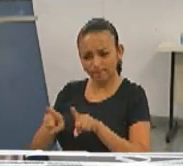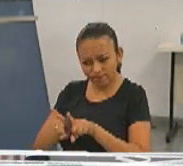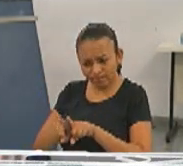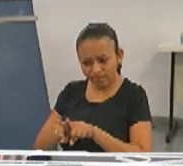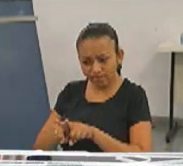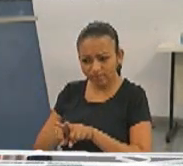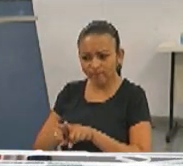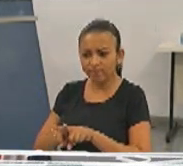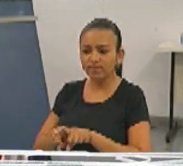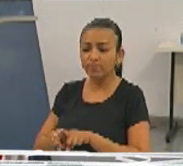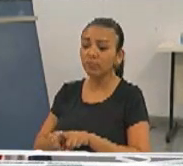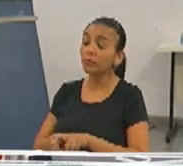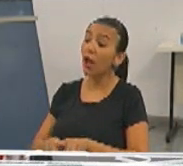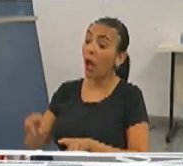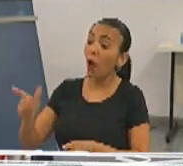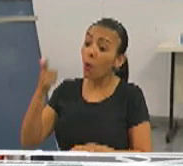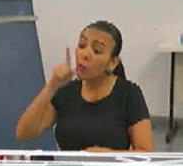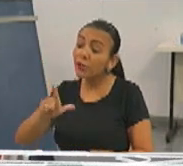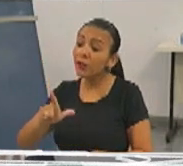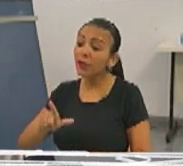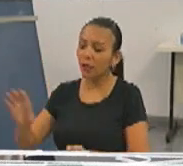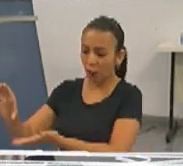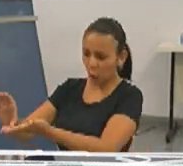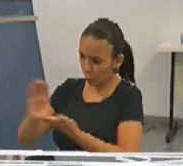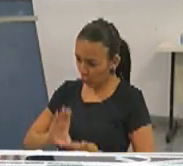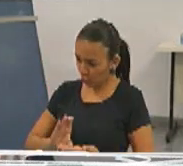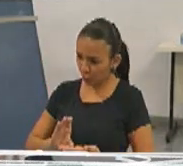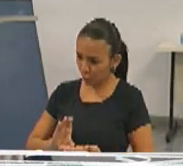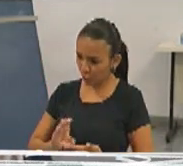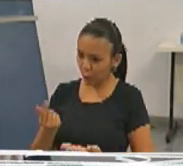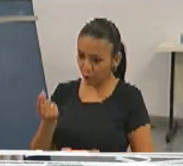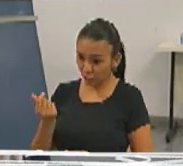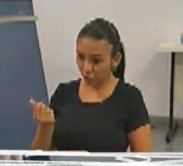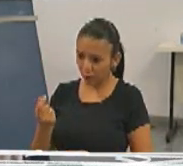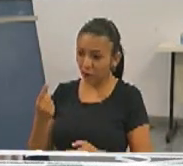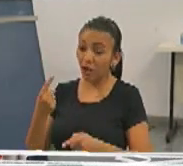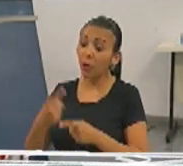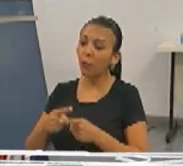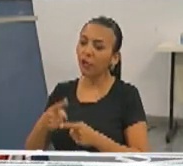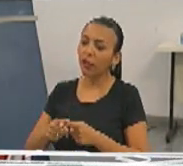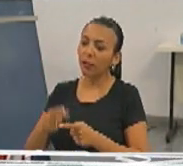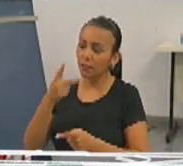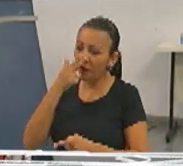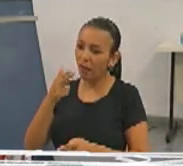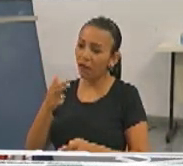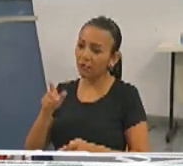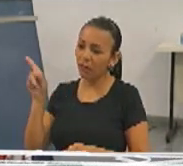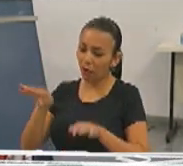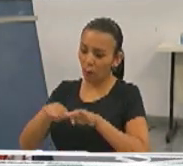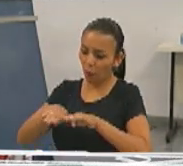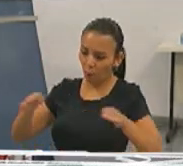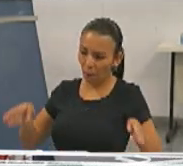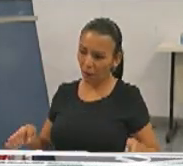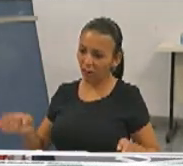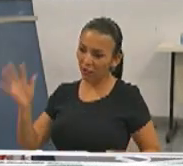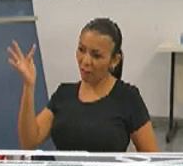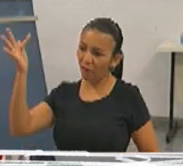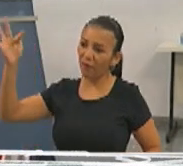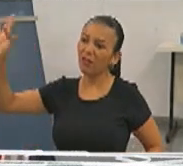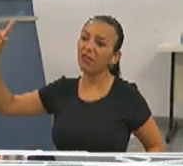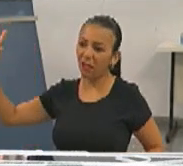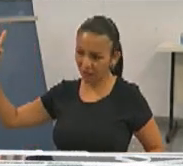para a captação de recursos, naquela época, era a desconfiança da bancada federal. Pois tivemos que